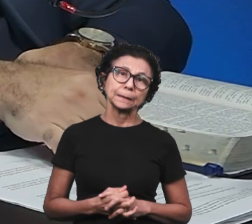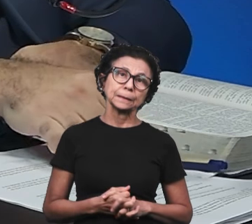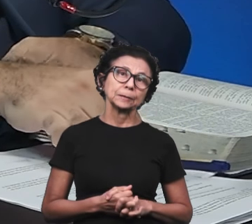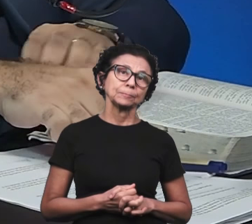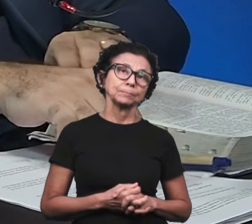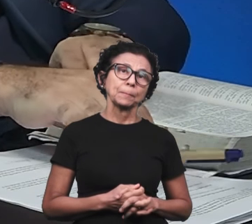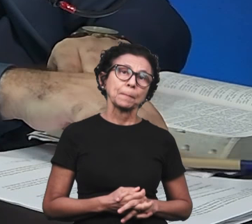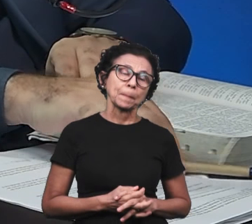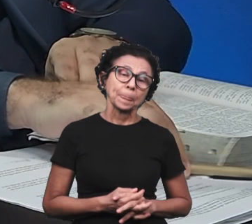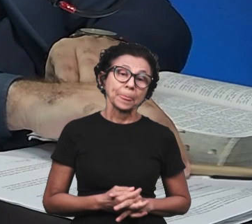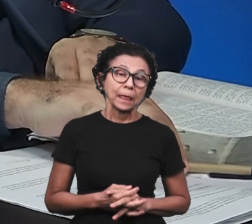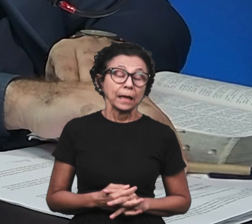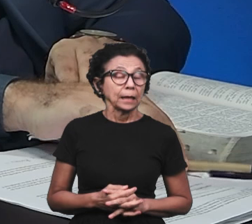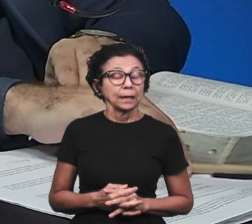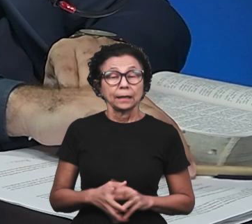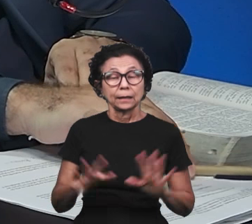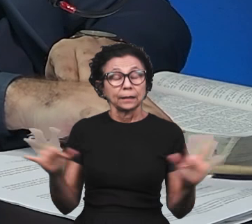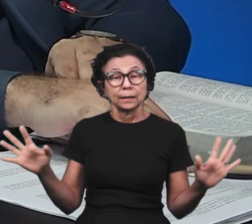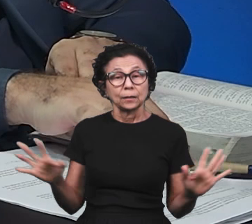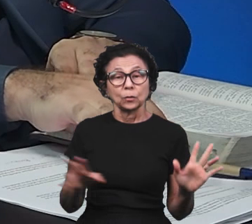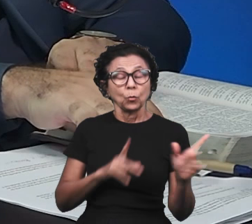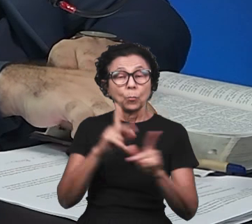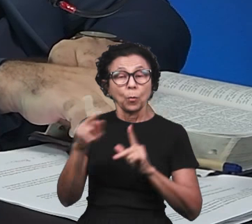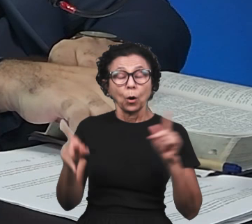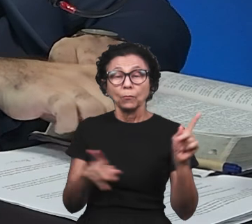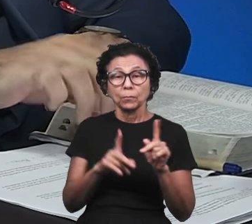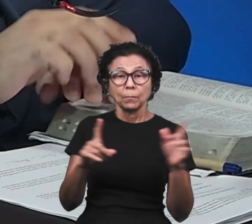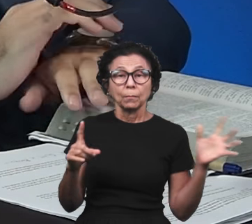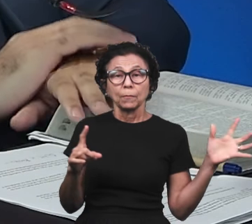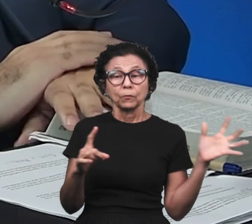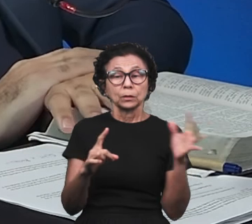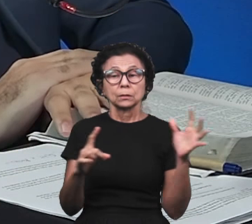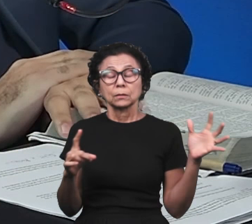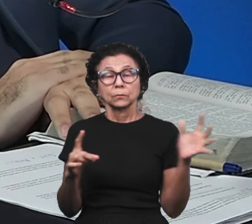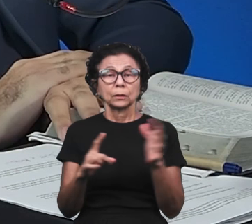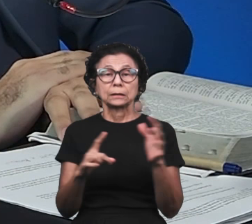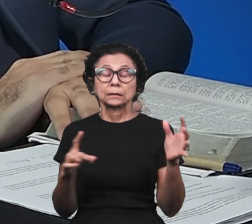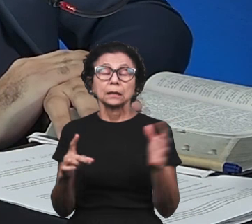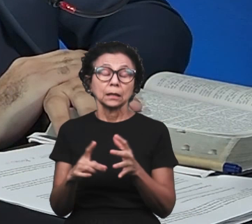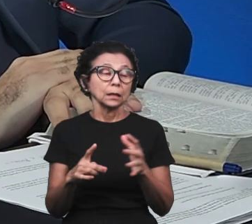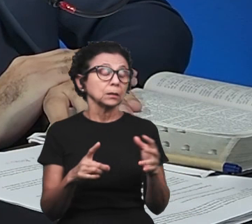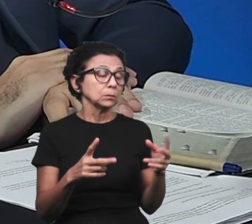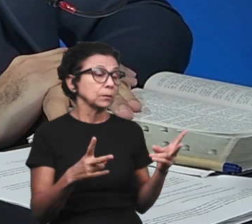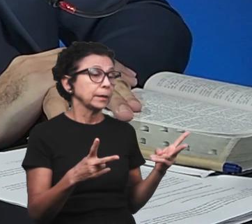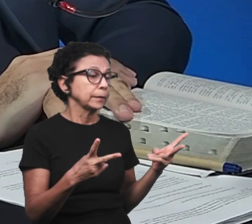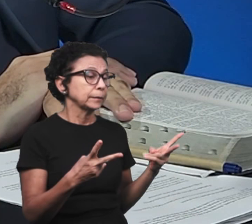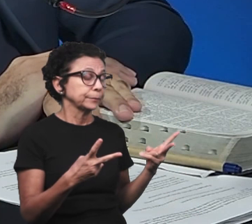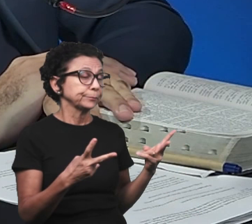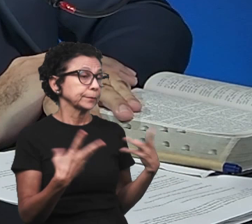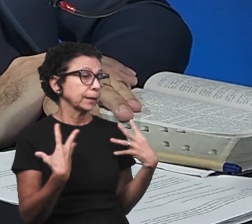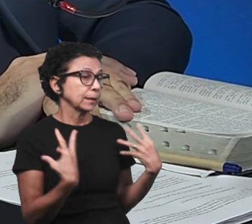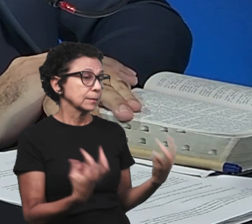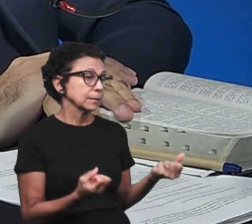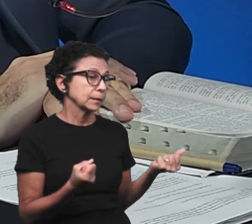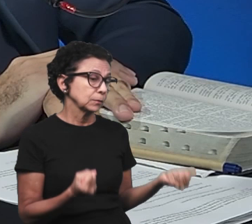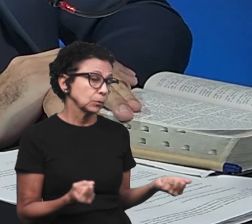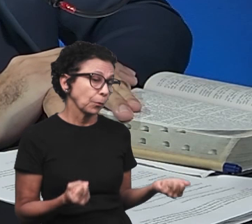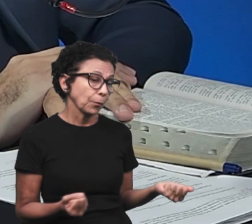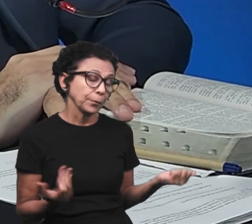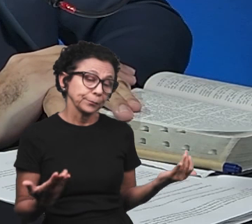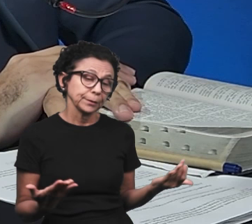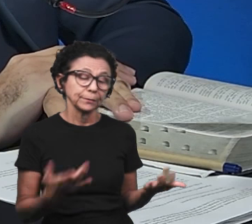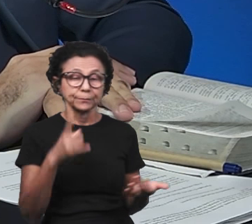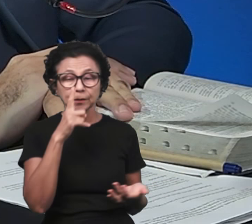do Senhor para ouvir a voz do povo e construiu o bezerro de ouro quando Moisés estava no Monte Sinai. quando recebia as tábuas da